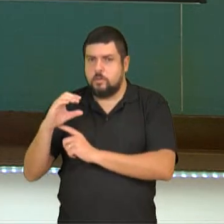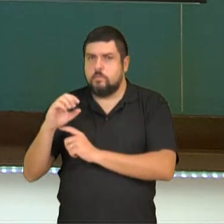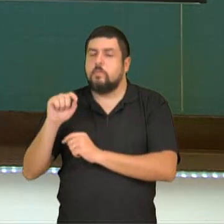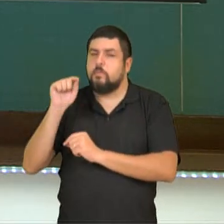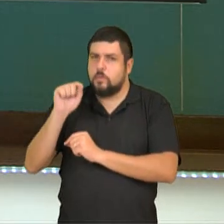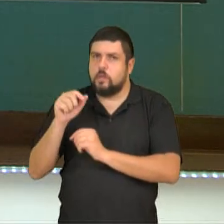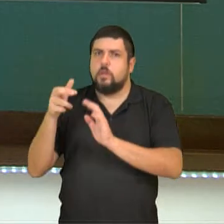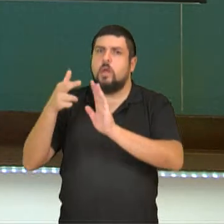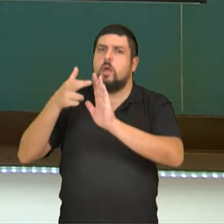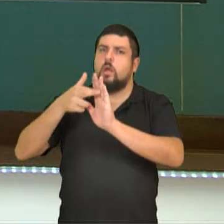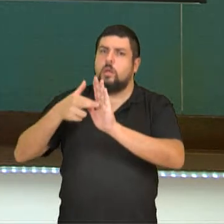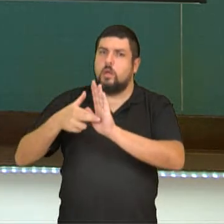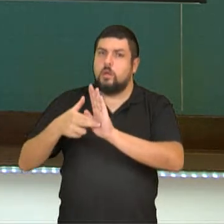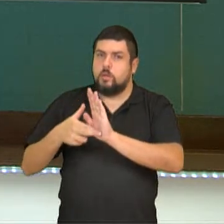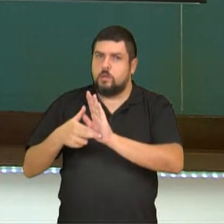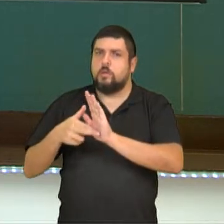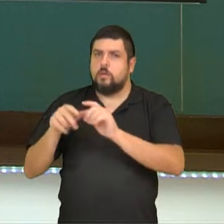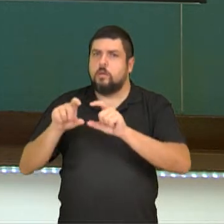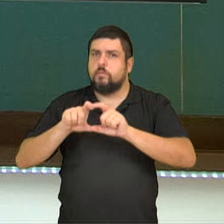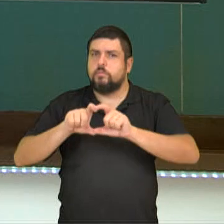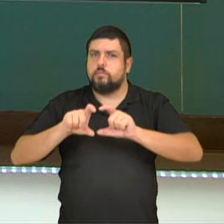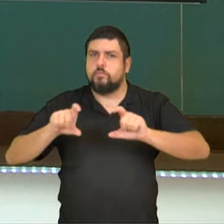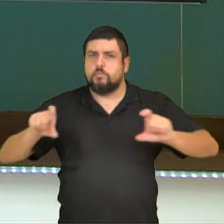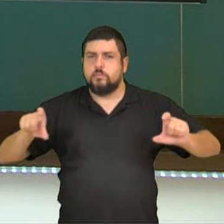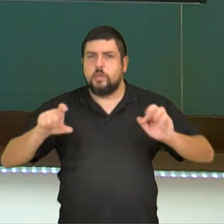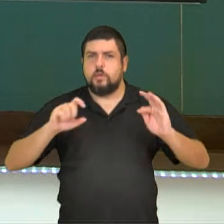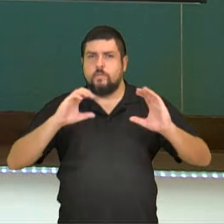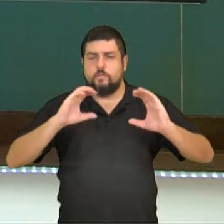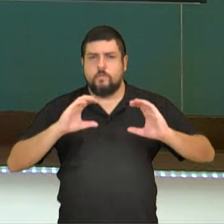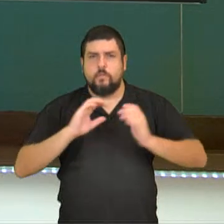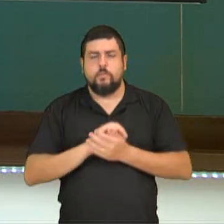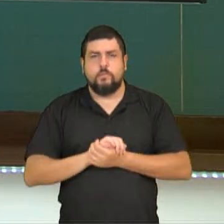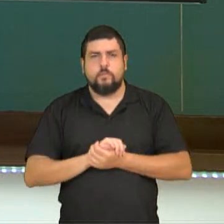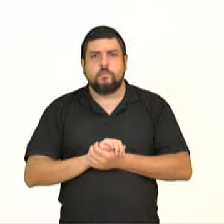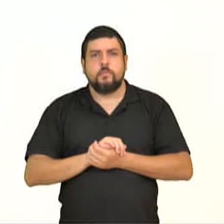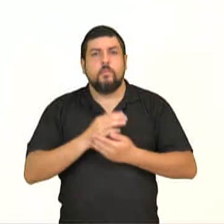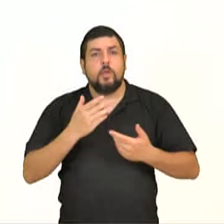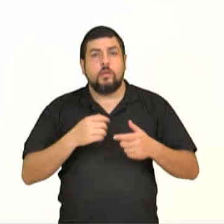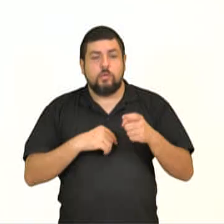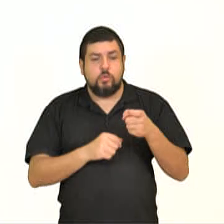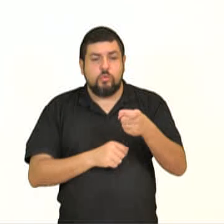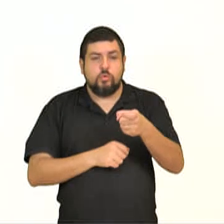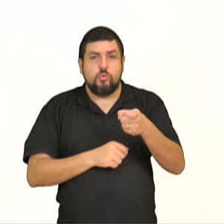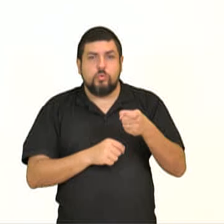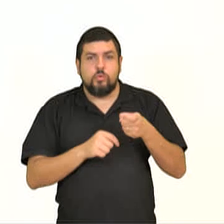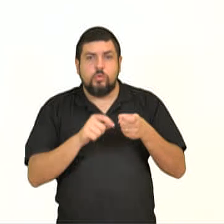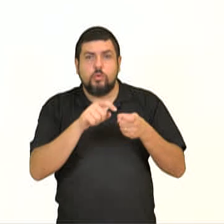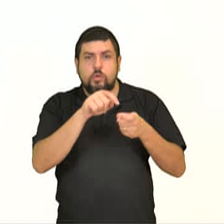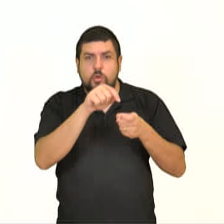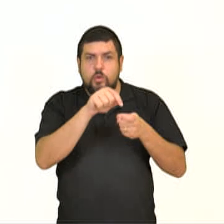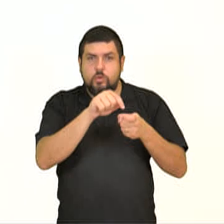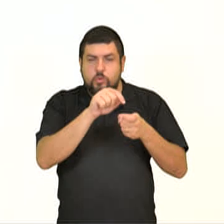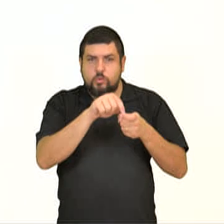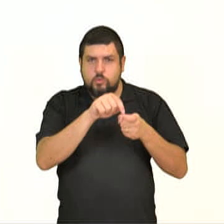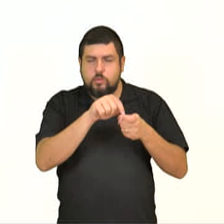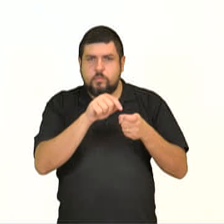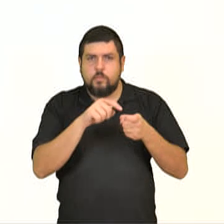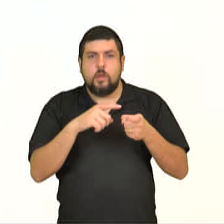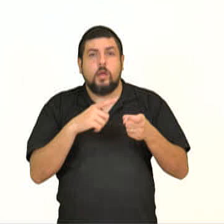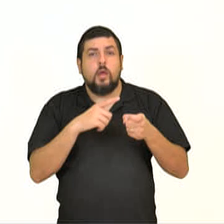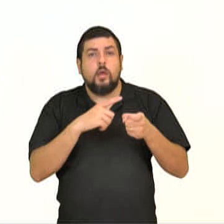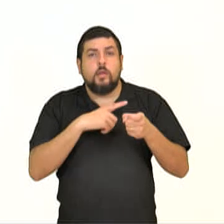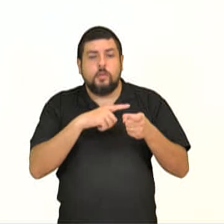de formação, né, da função quadrática, né, os valores reais de x para, né, os quais tem